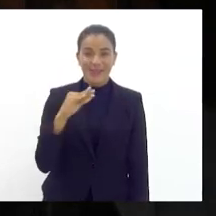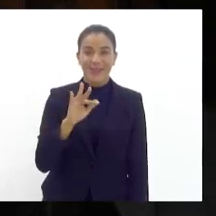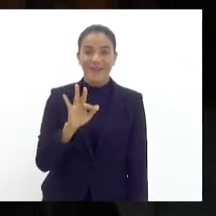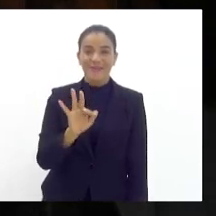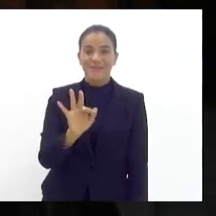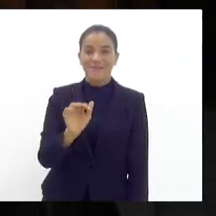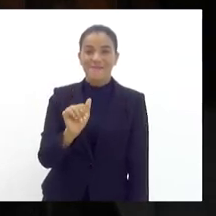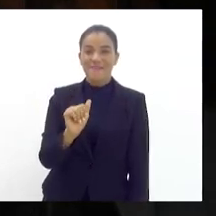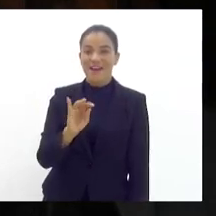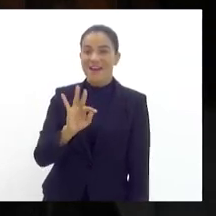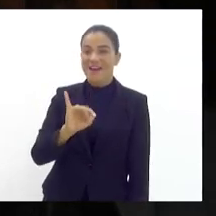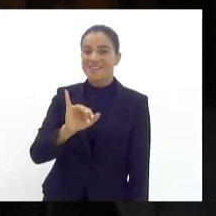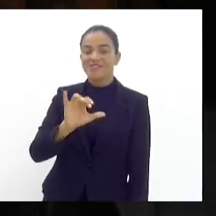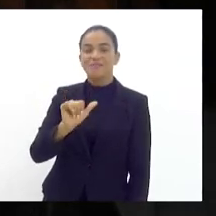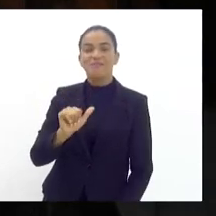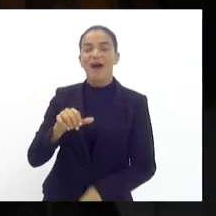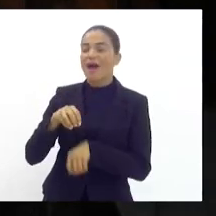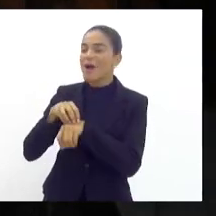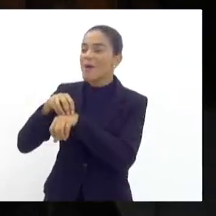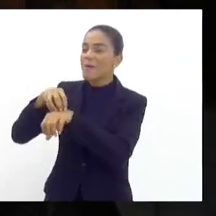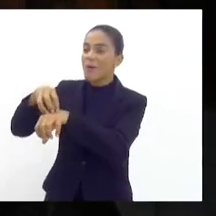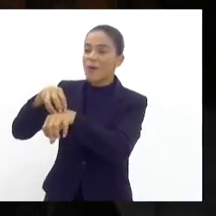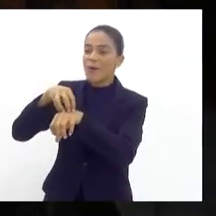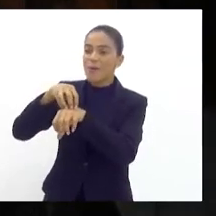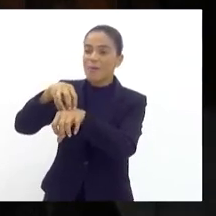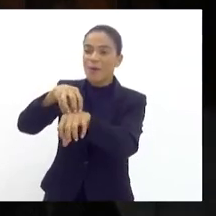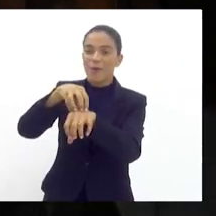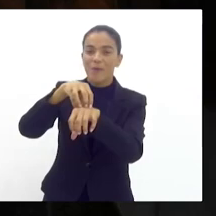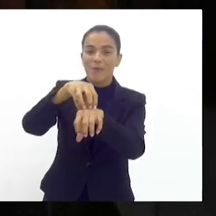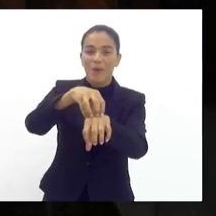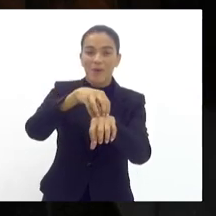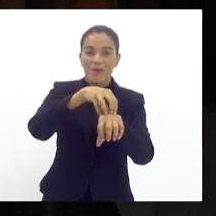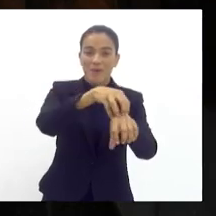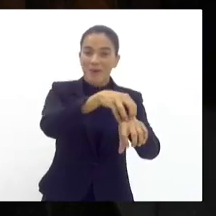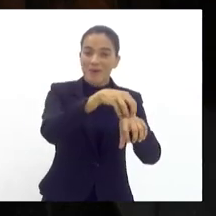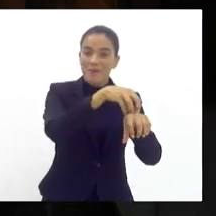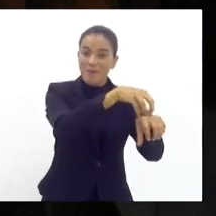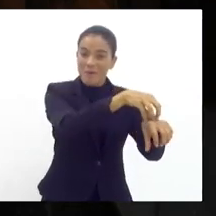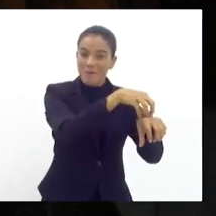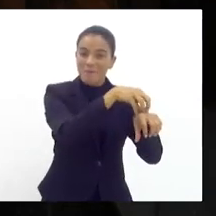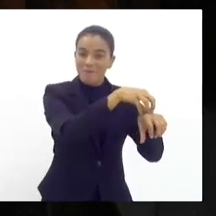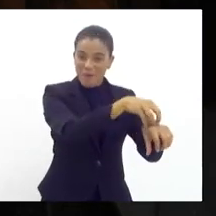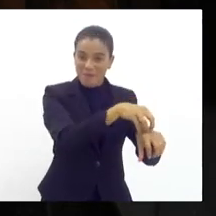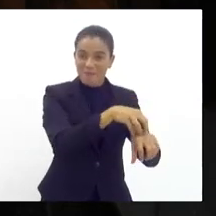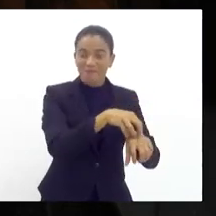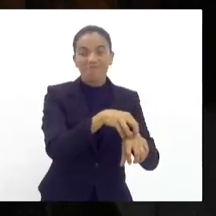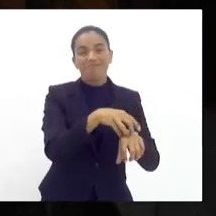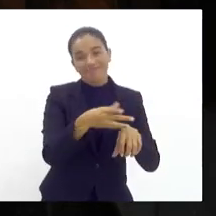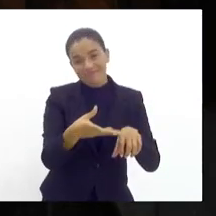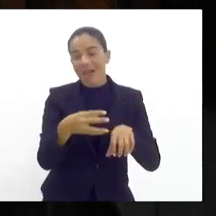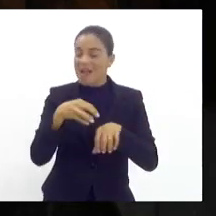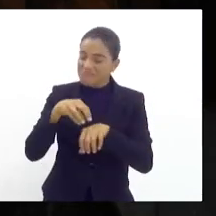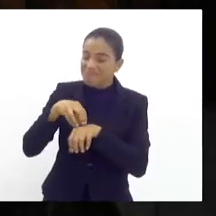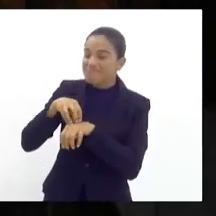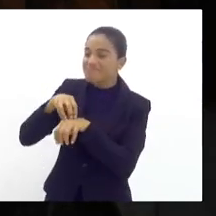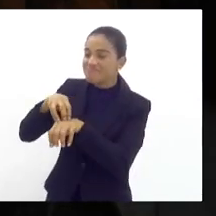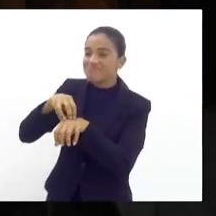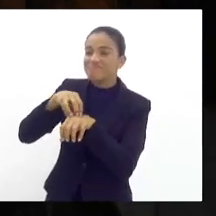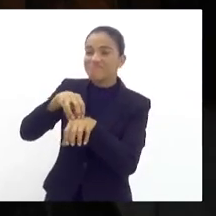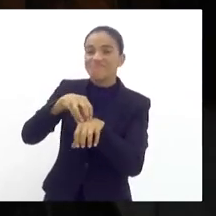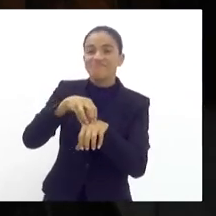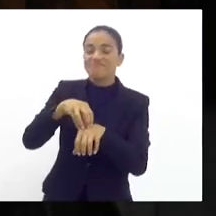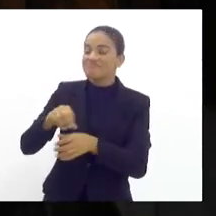imagem peregrina que tá andando por